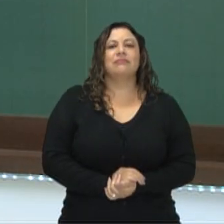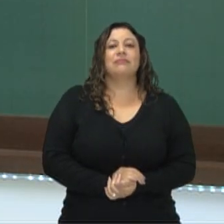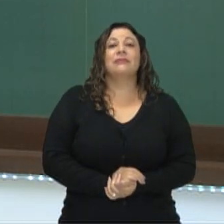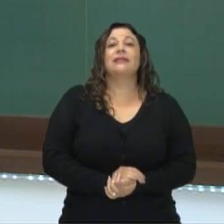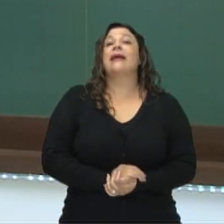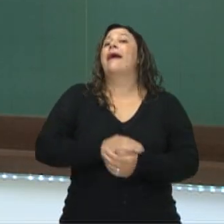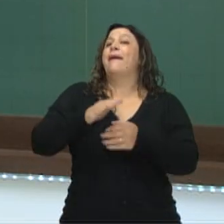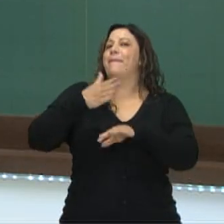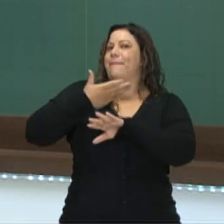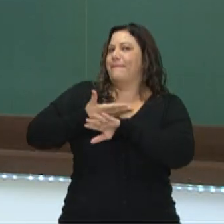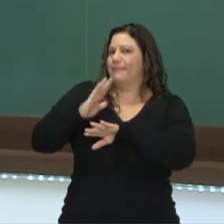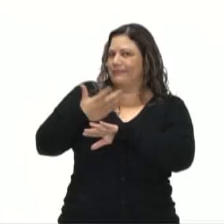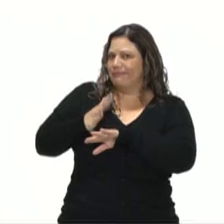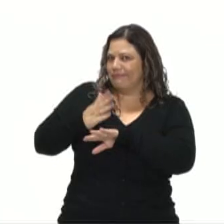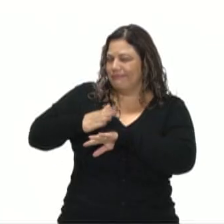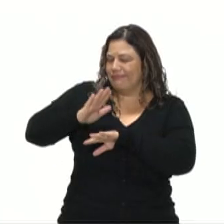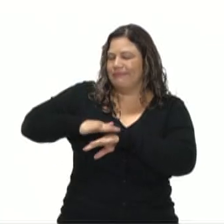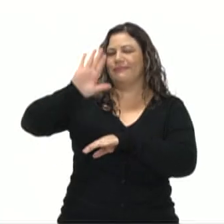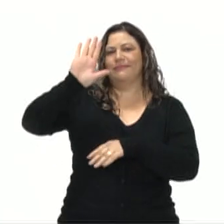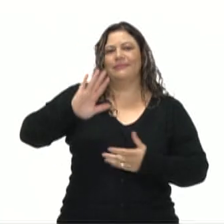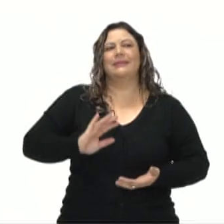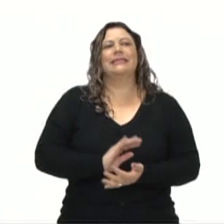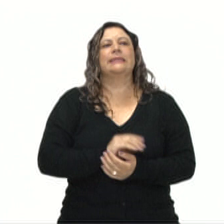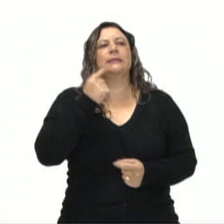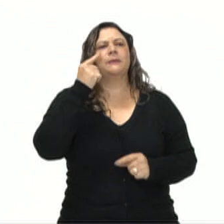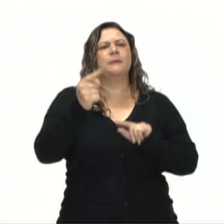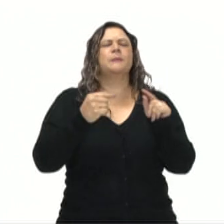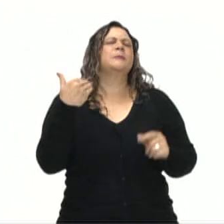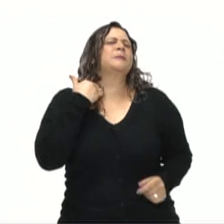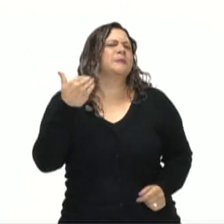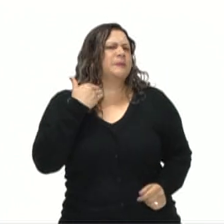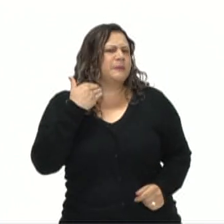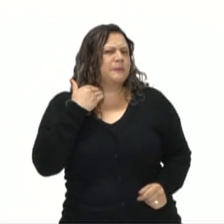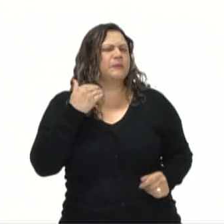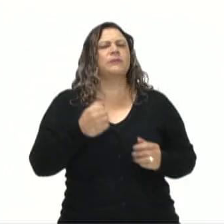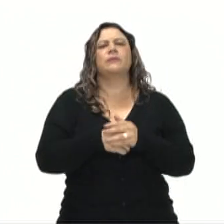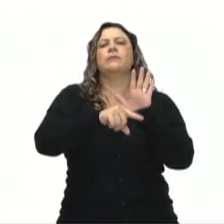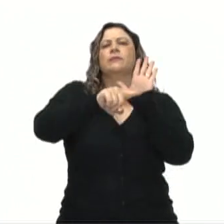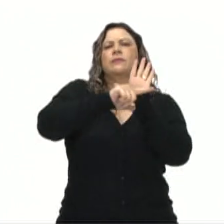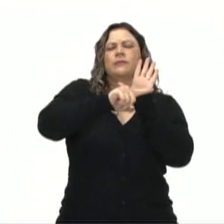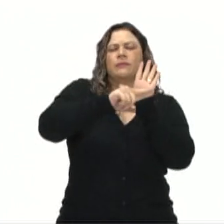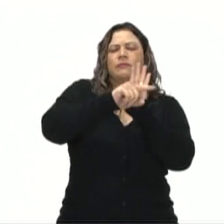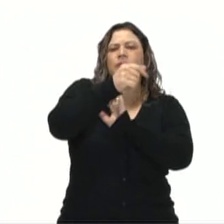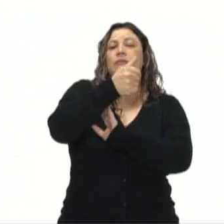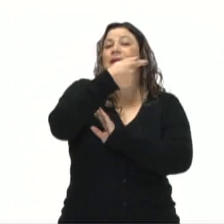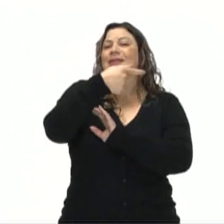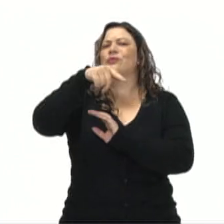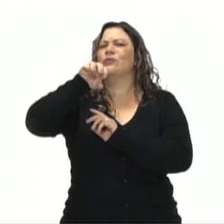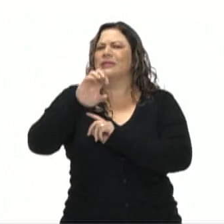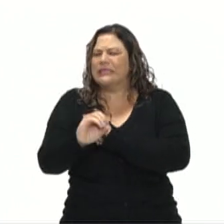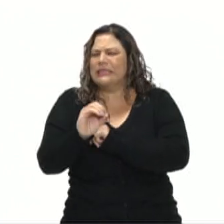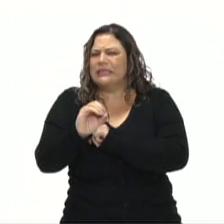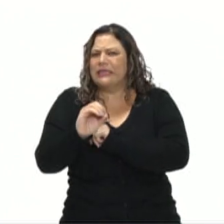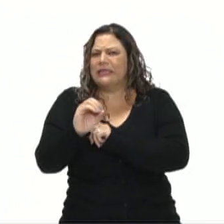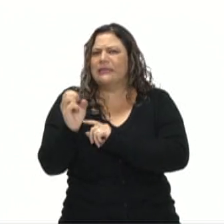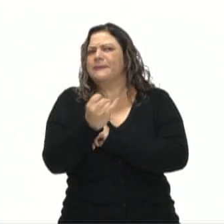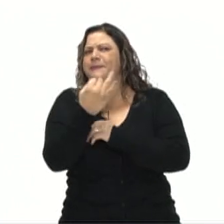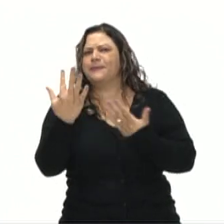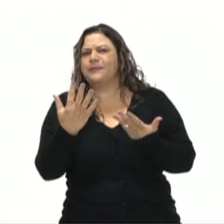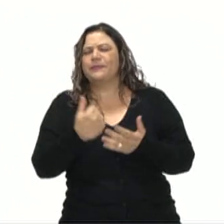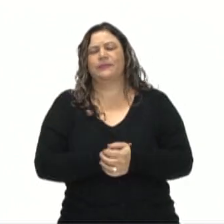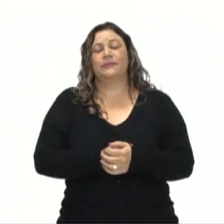um praticando. Veja bem, em minha conta bancária o saldo está em menos 70. O que significa isso, né?